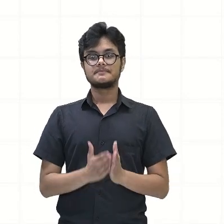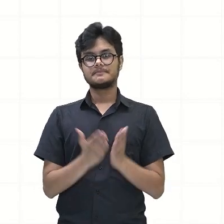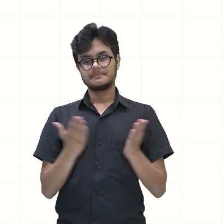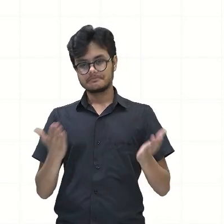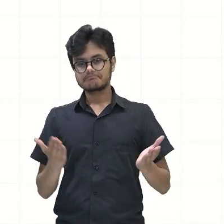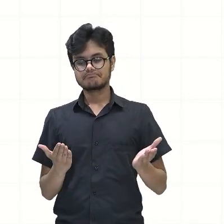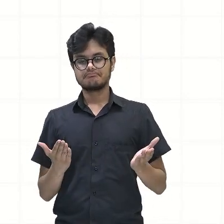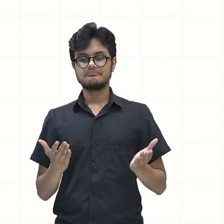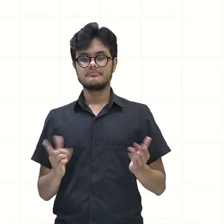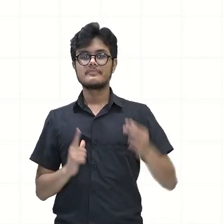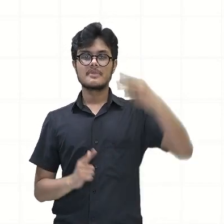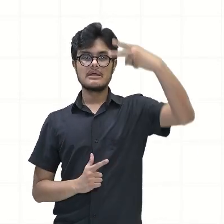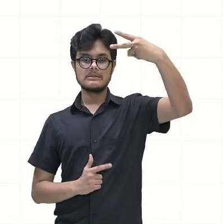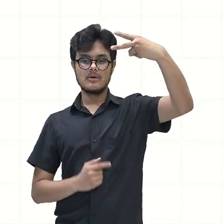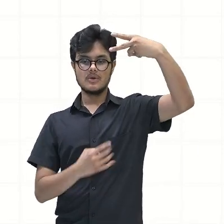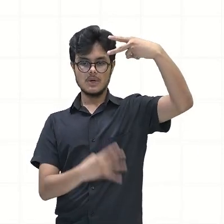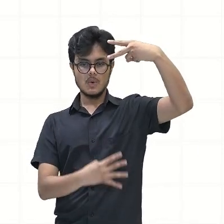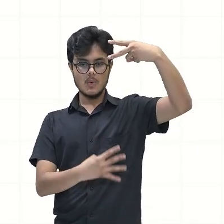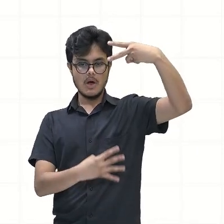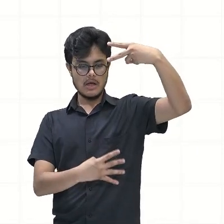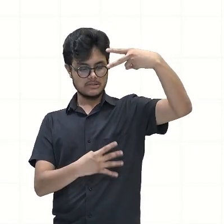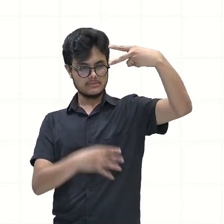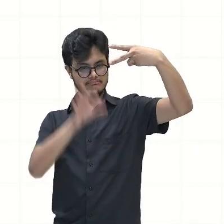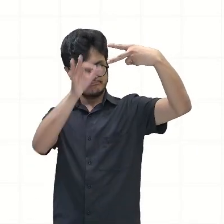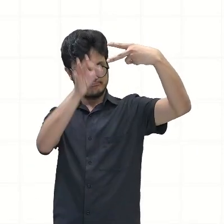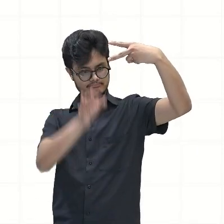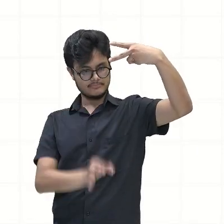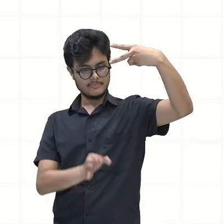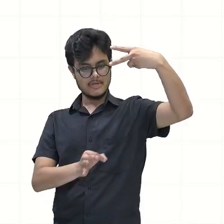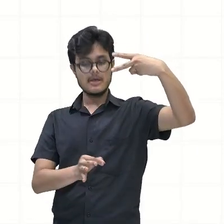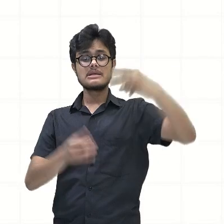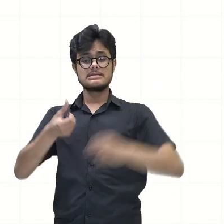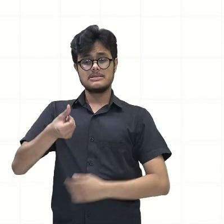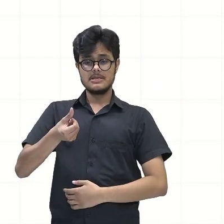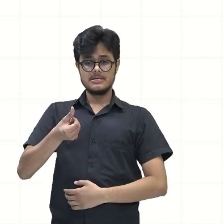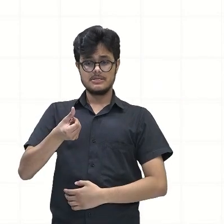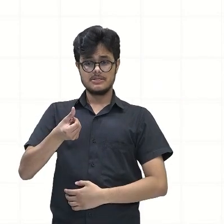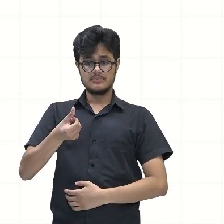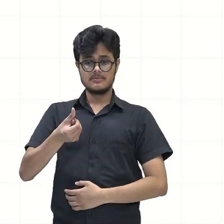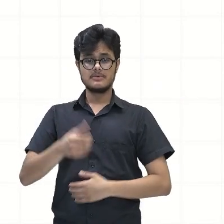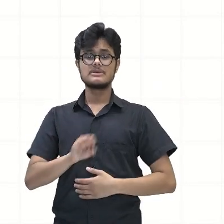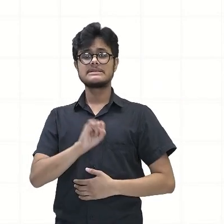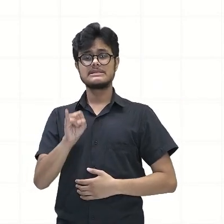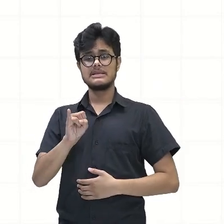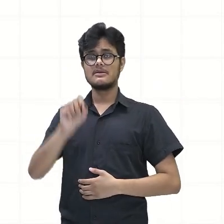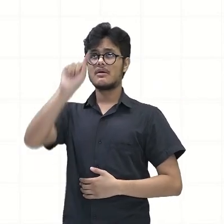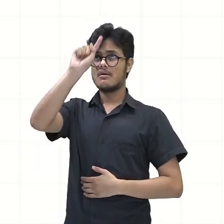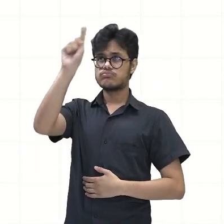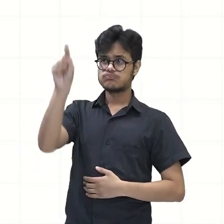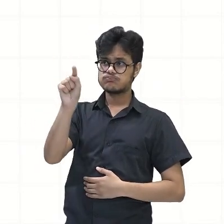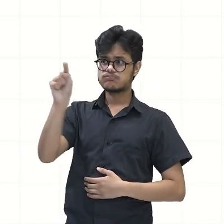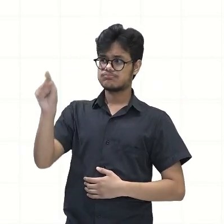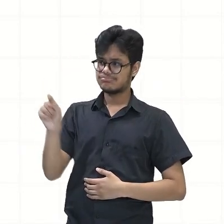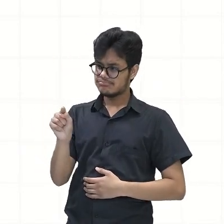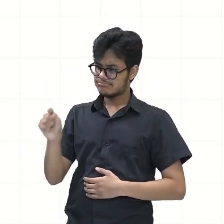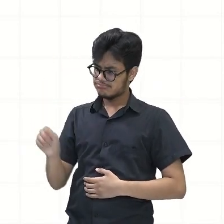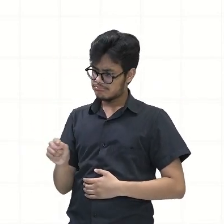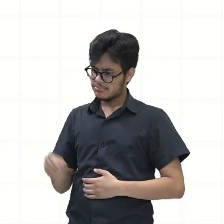aí entre esse ponto A e B deu 6. Se a gente fosse contar aqui, ó, 1,